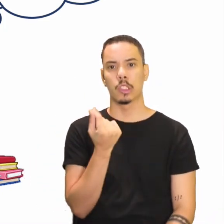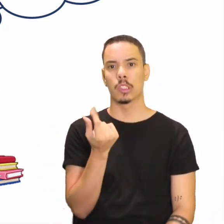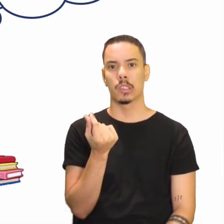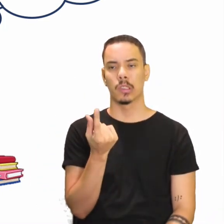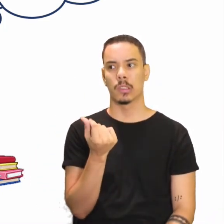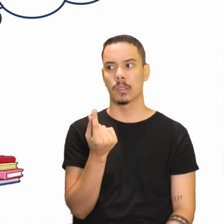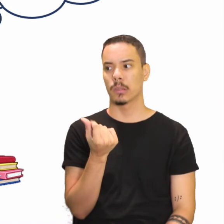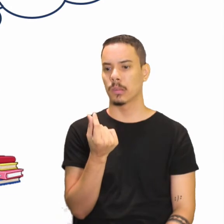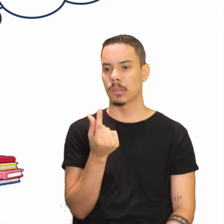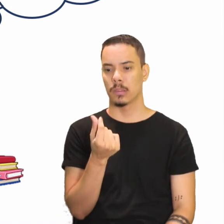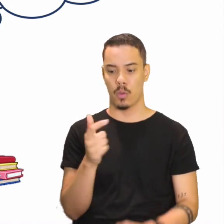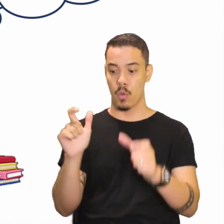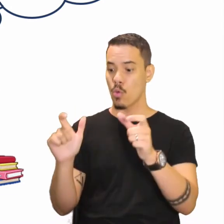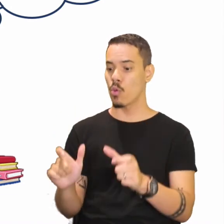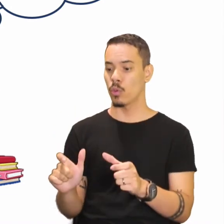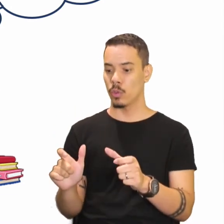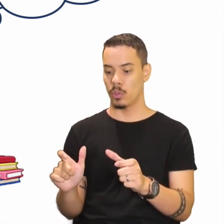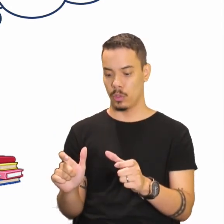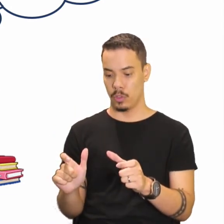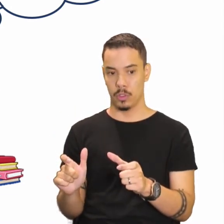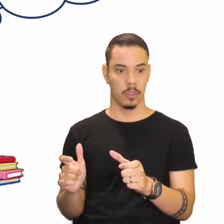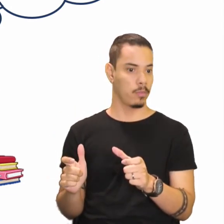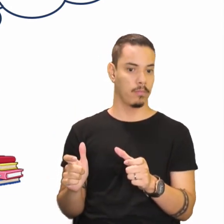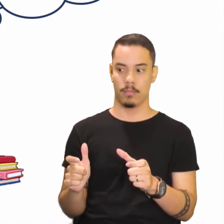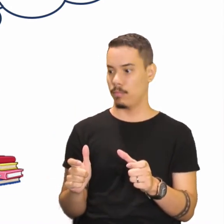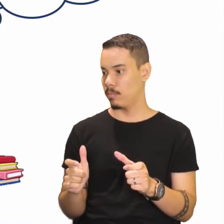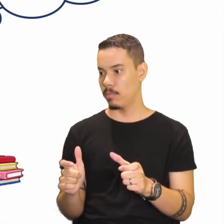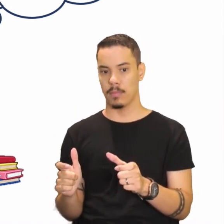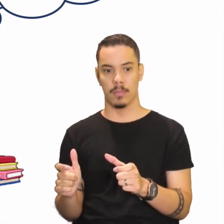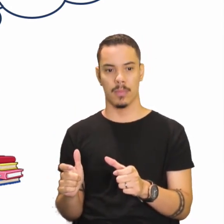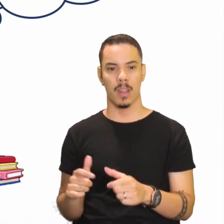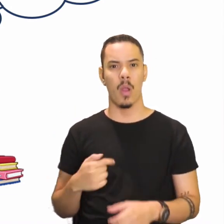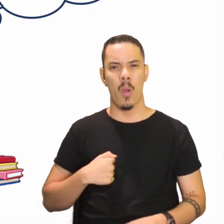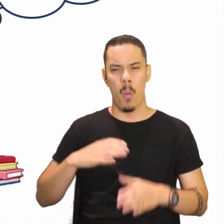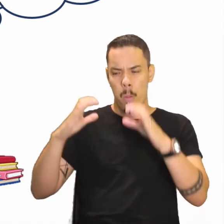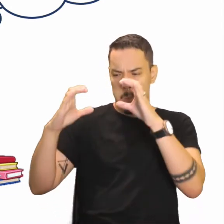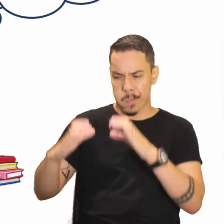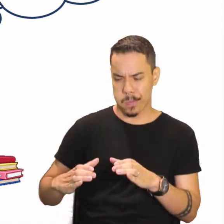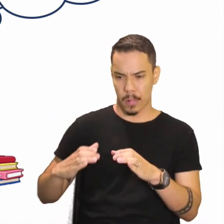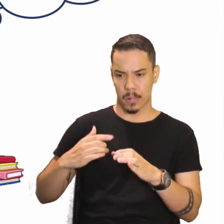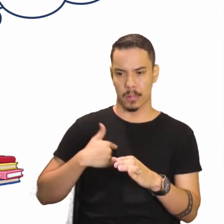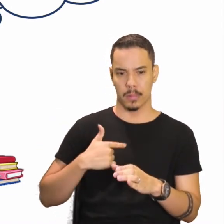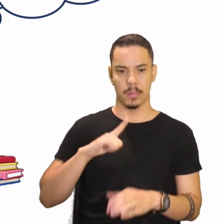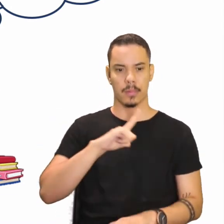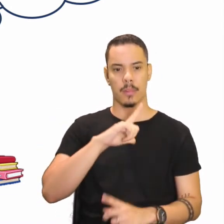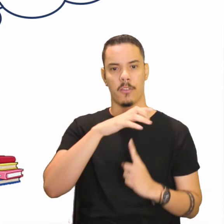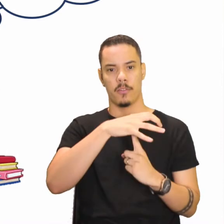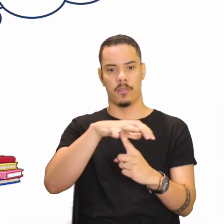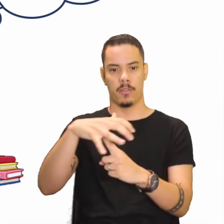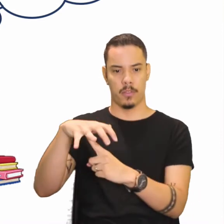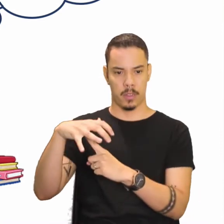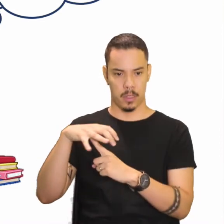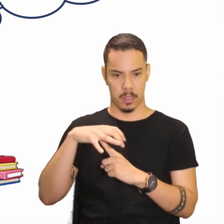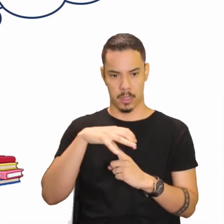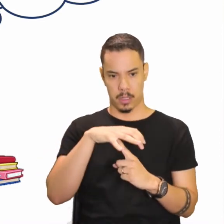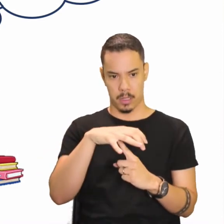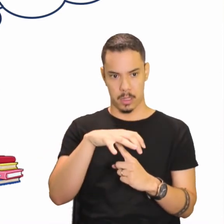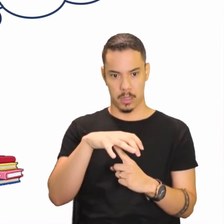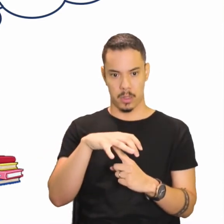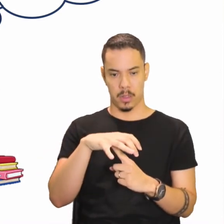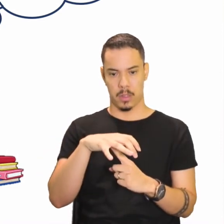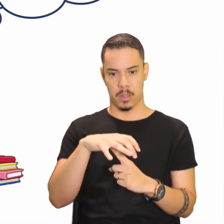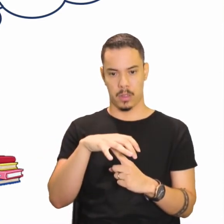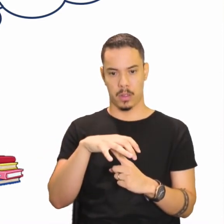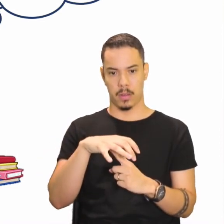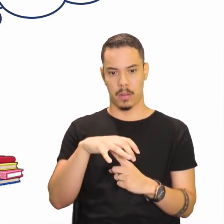dinheiro? Local, tá paradinho lá em algum lugar. O bairro onde fica a feira. Olha só. O